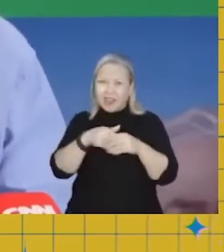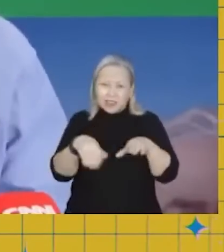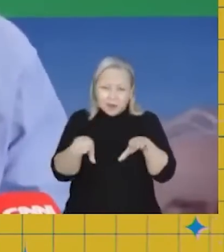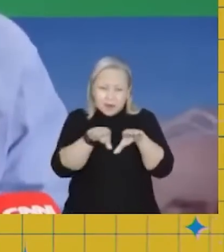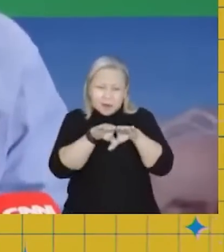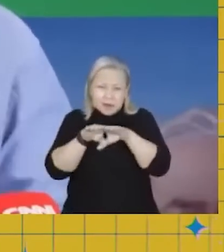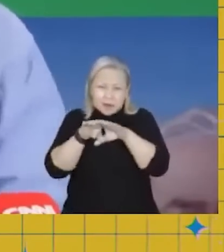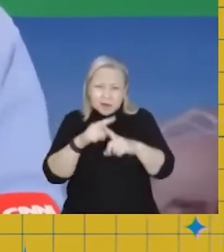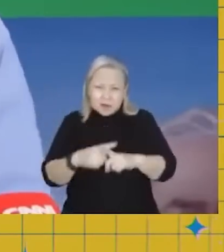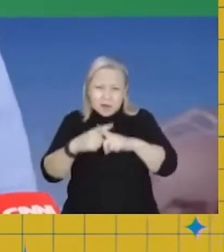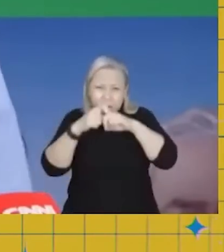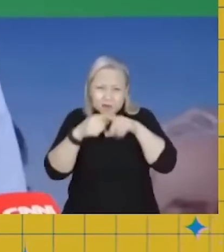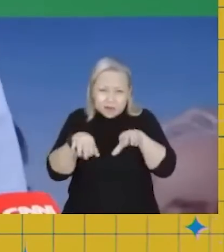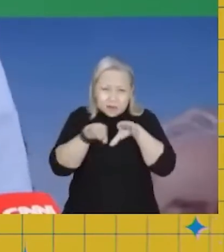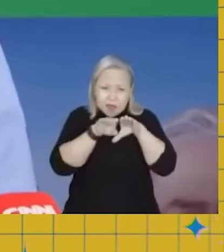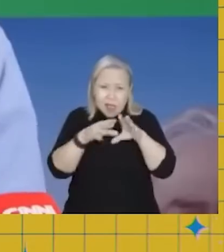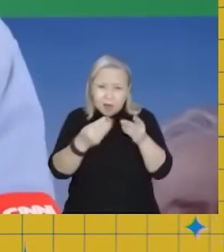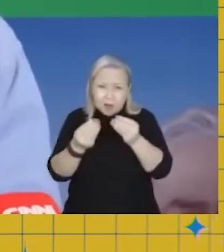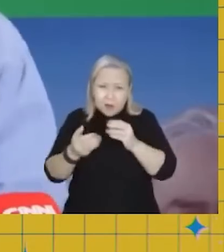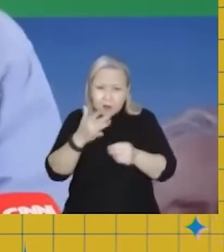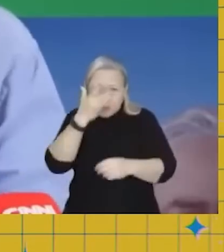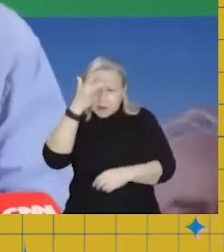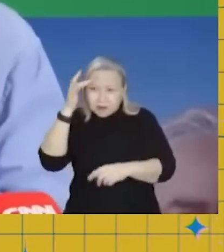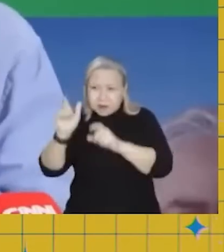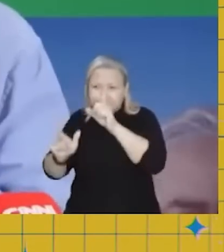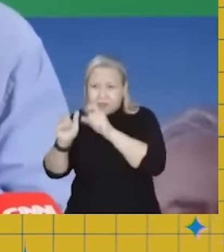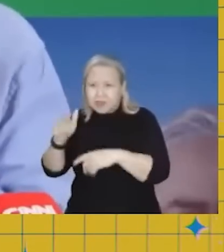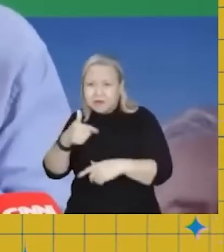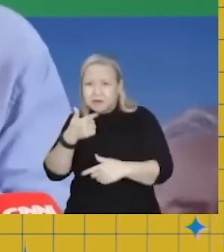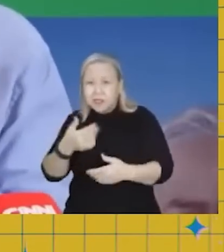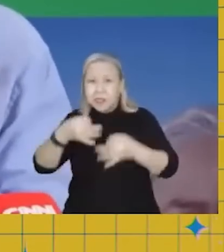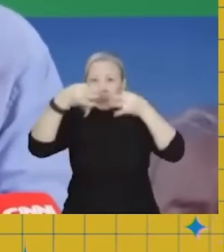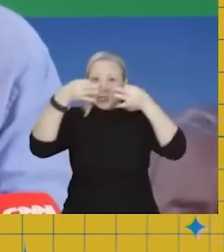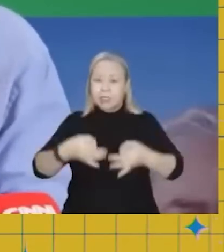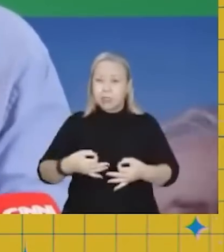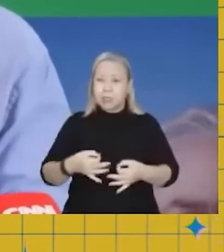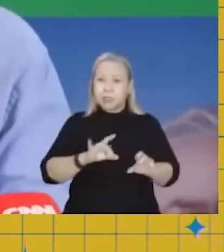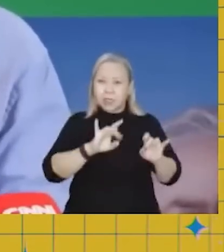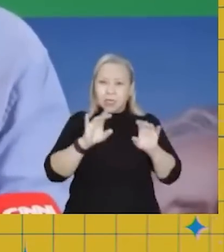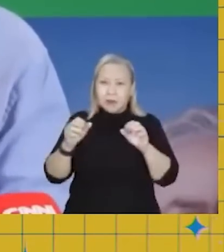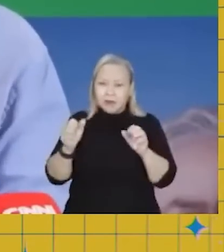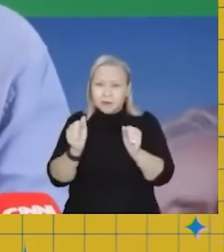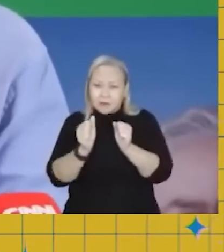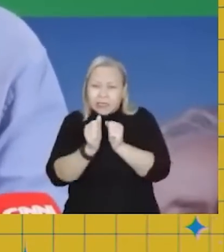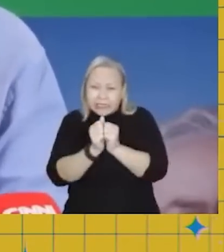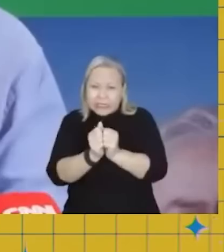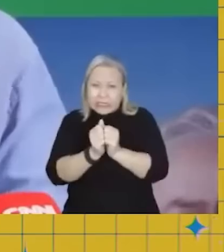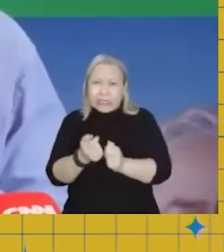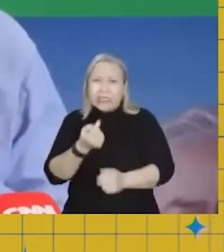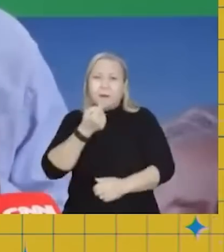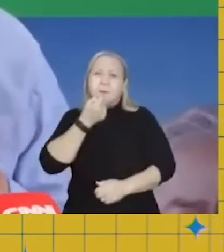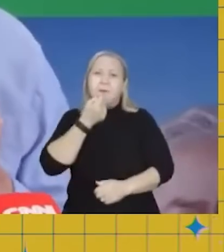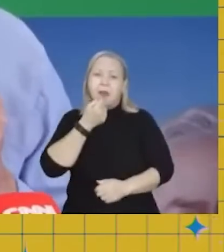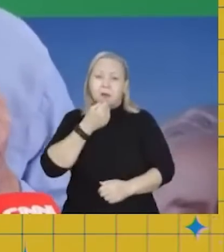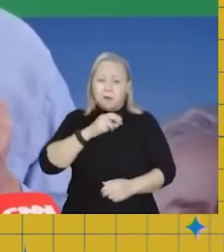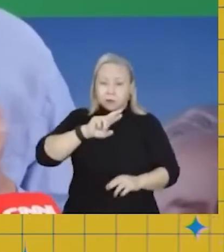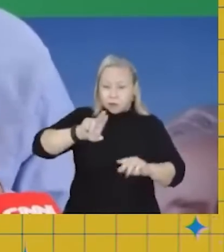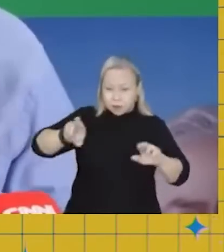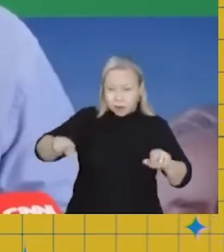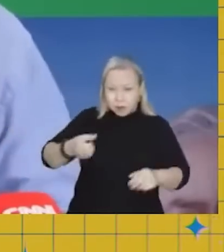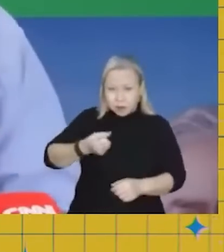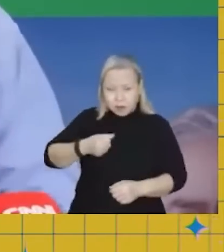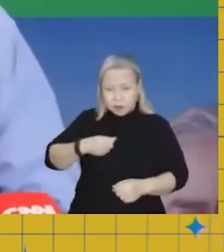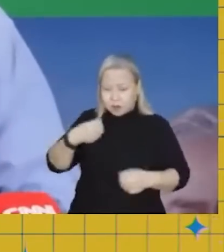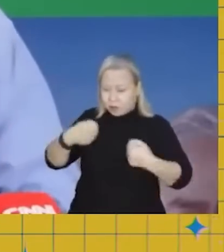disputada tem muita gente definida e fica cada vez mais apertado o número de pessoas que a gente tem que